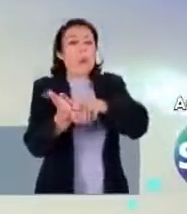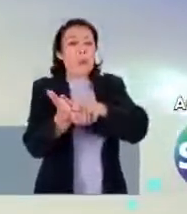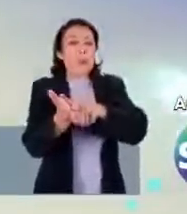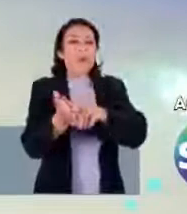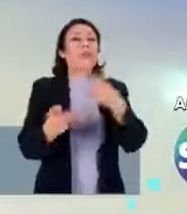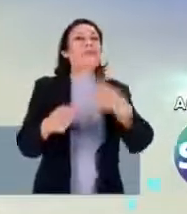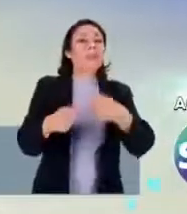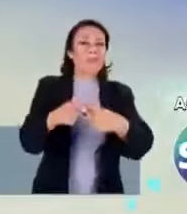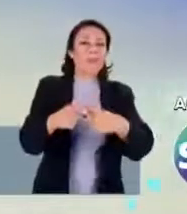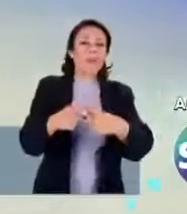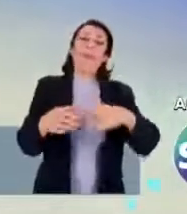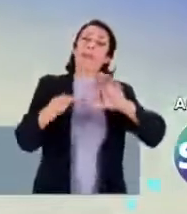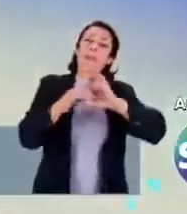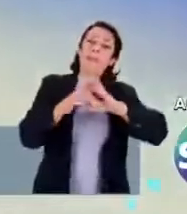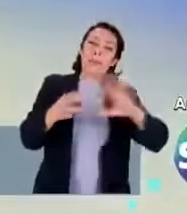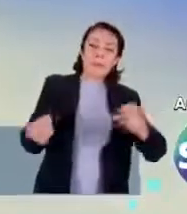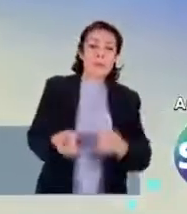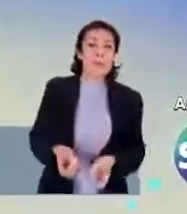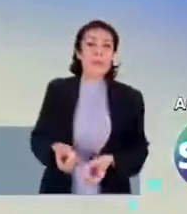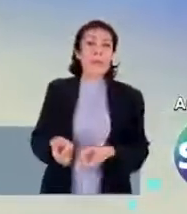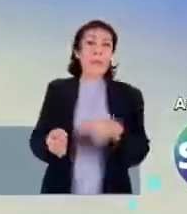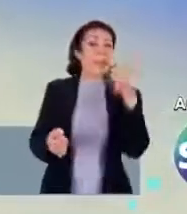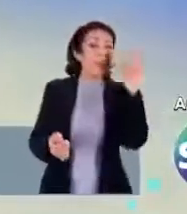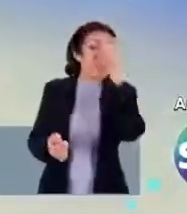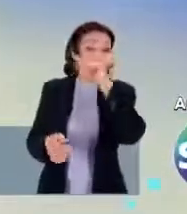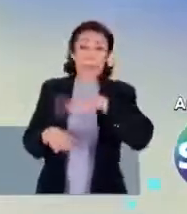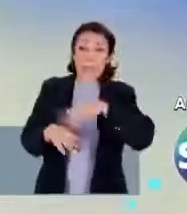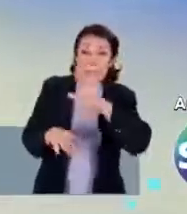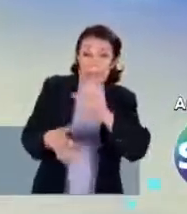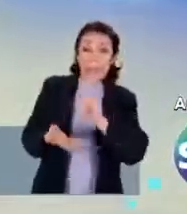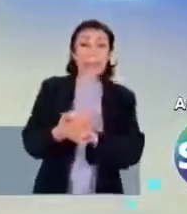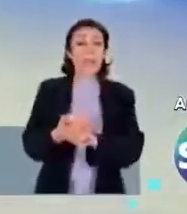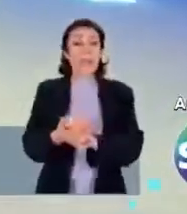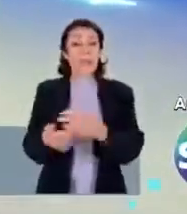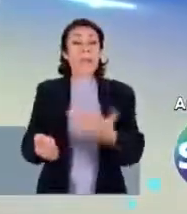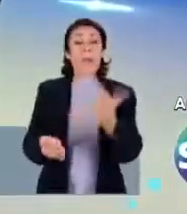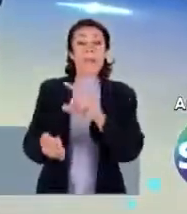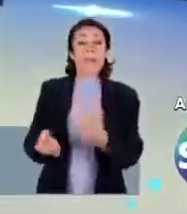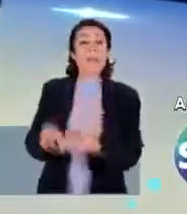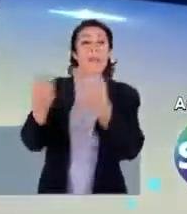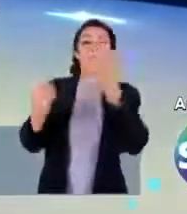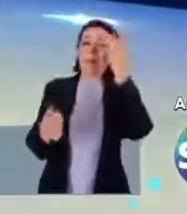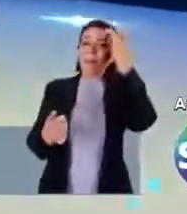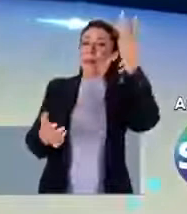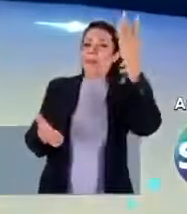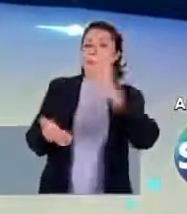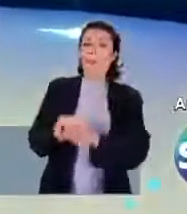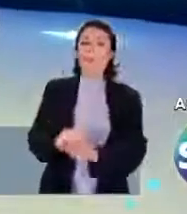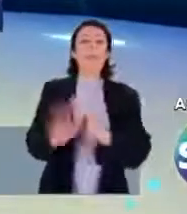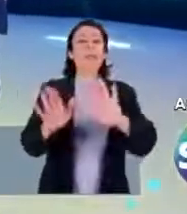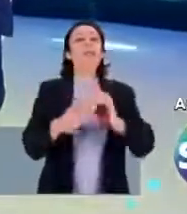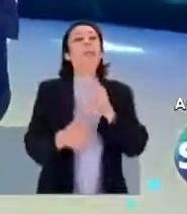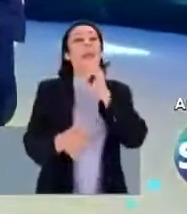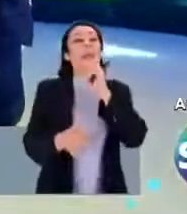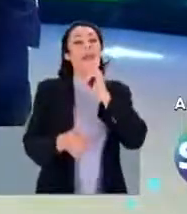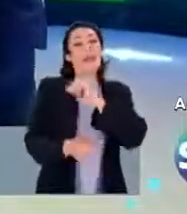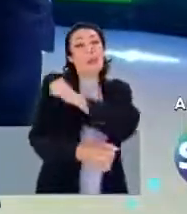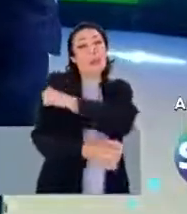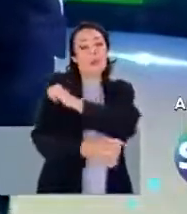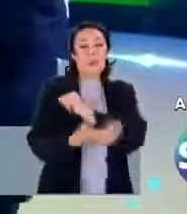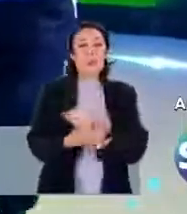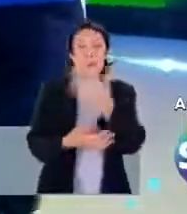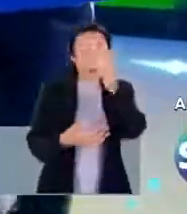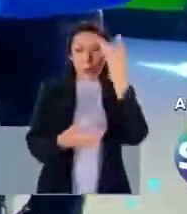para permitir que tá a venda de dificuldade quer dizer a criação de dificuldade para vender facilidade por exemplo Vamos dar um exemplo do Rio de Janeiro que ninguém consegue